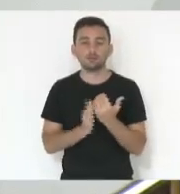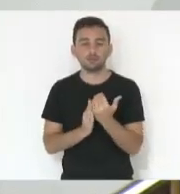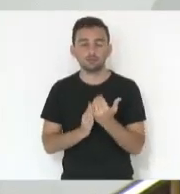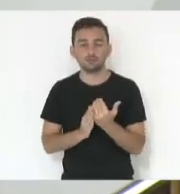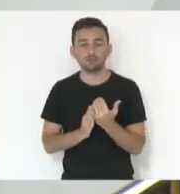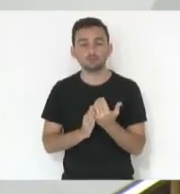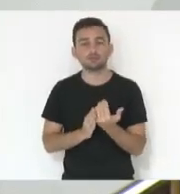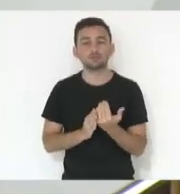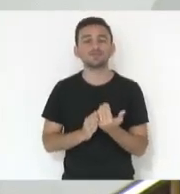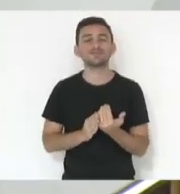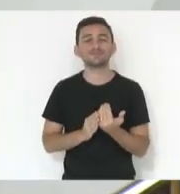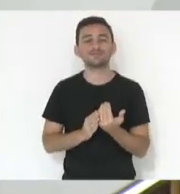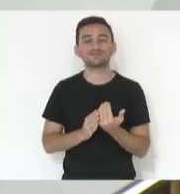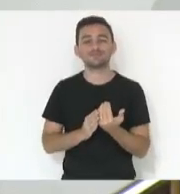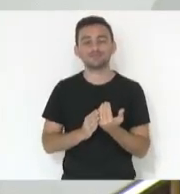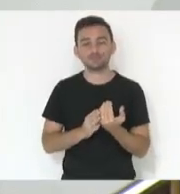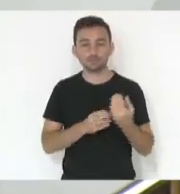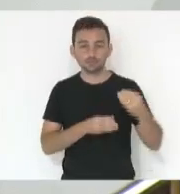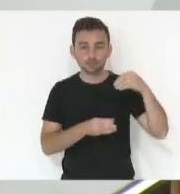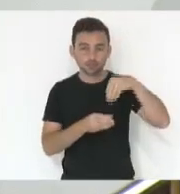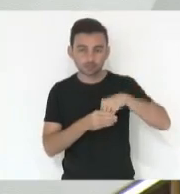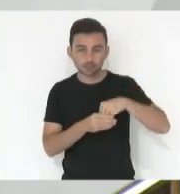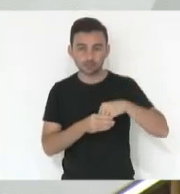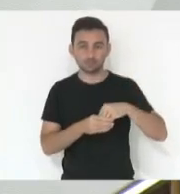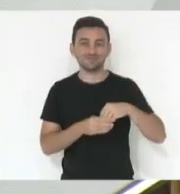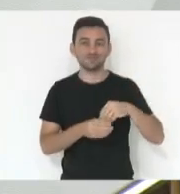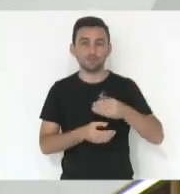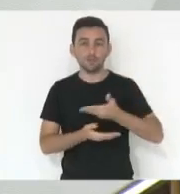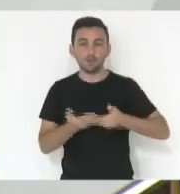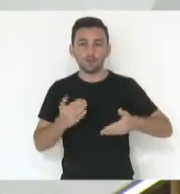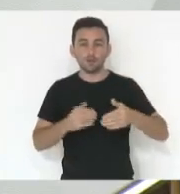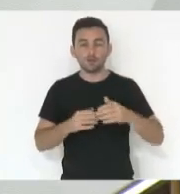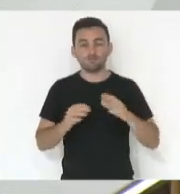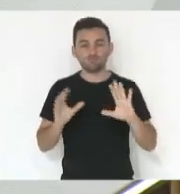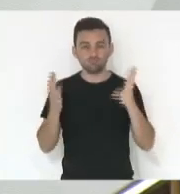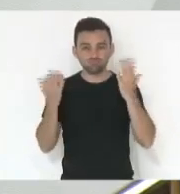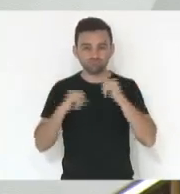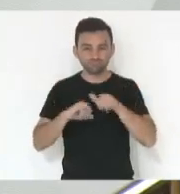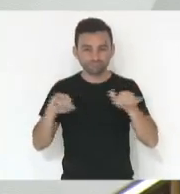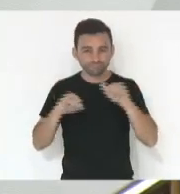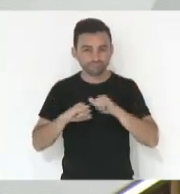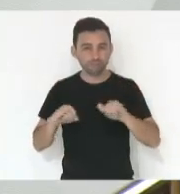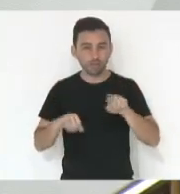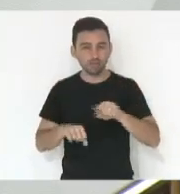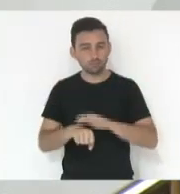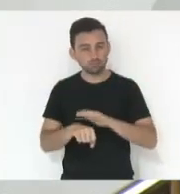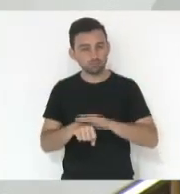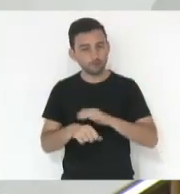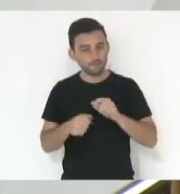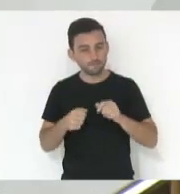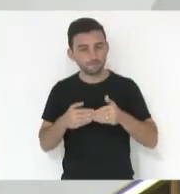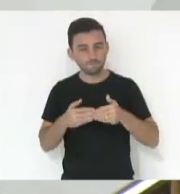dentro da campanha da fraternidade como uma ação concreta a